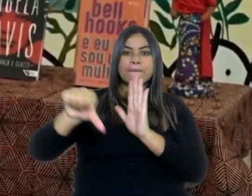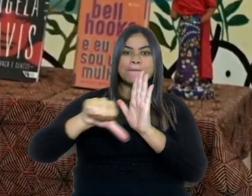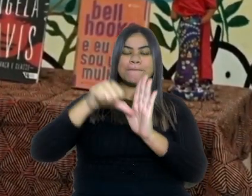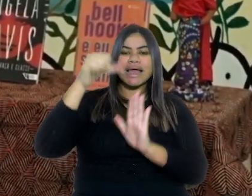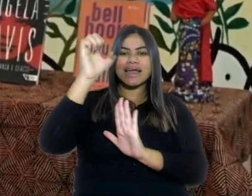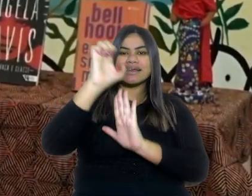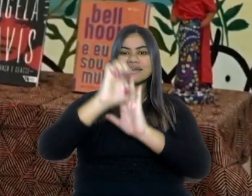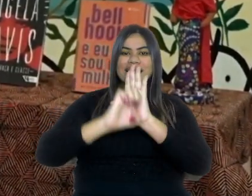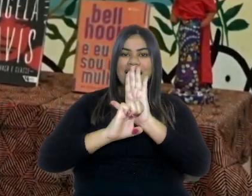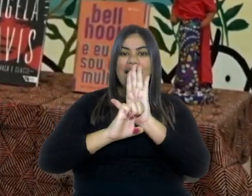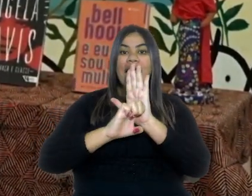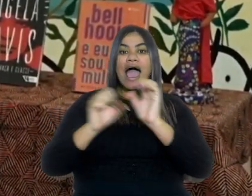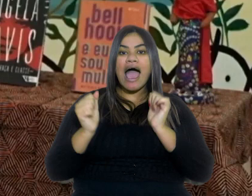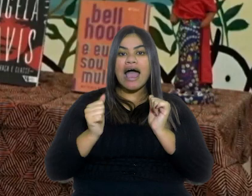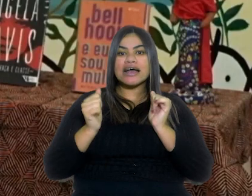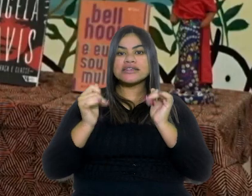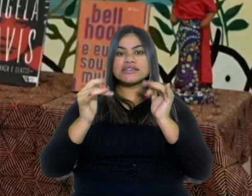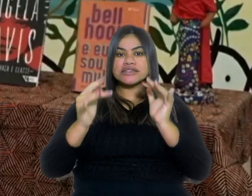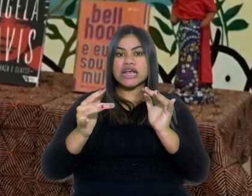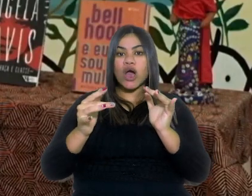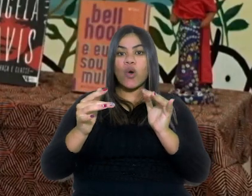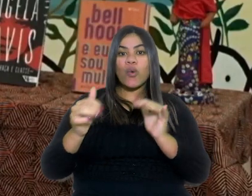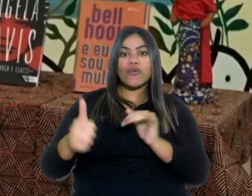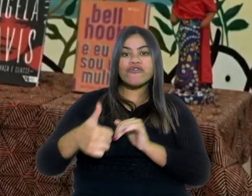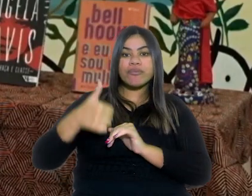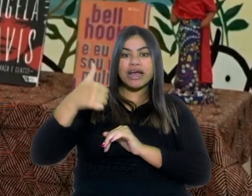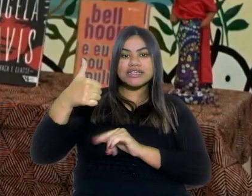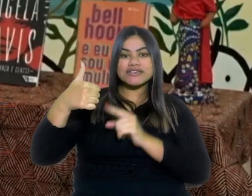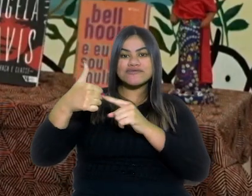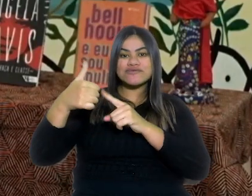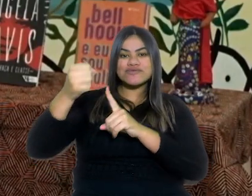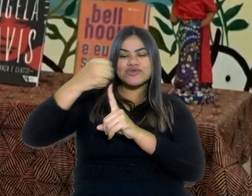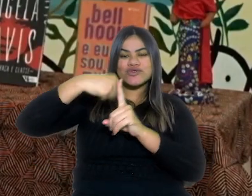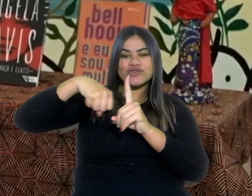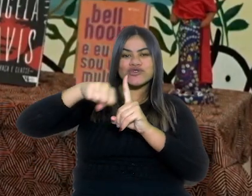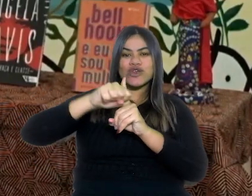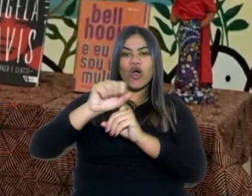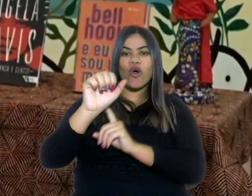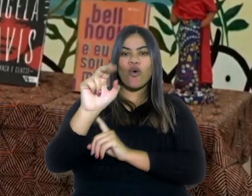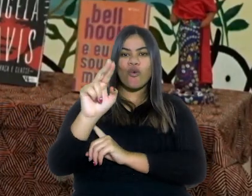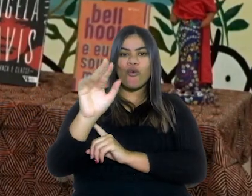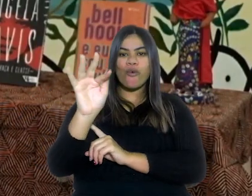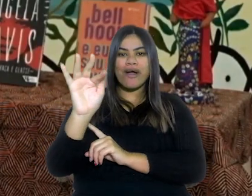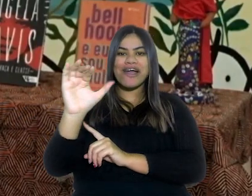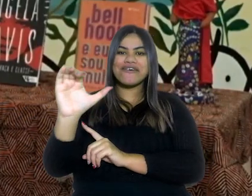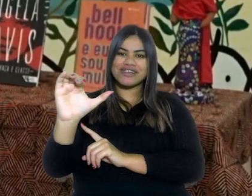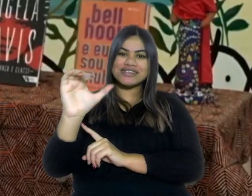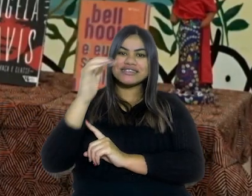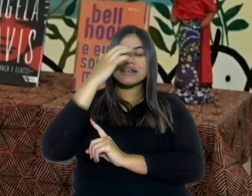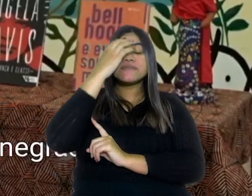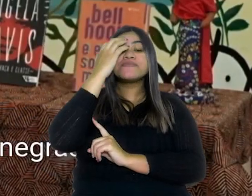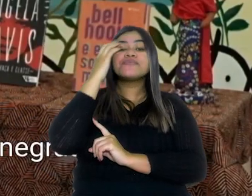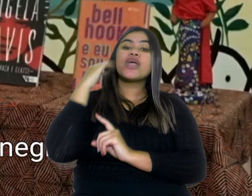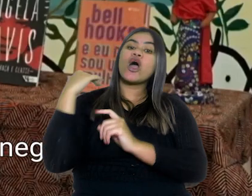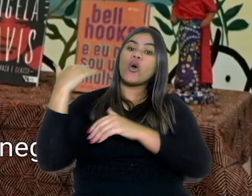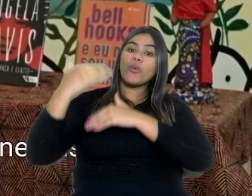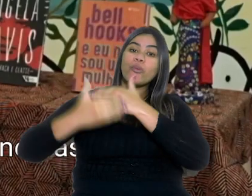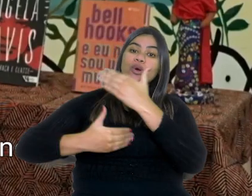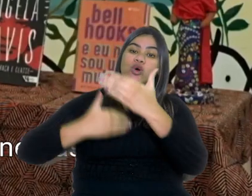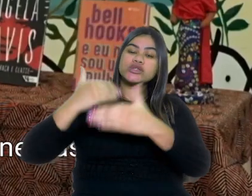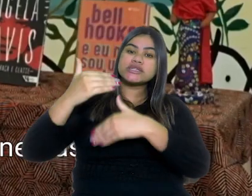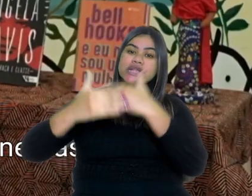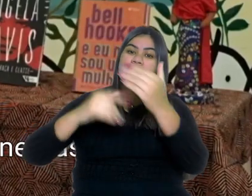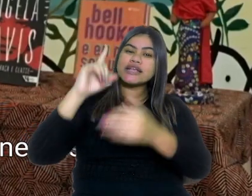e me tornei a primeira doutoranda desse edital de ações afirmativas da sociologia da UFC, né?